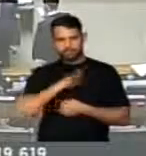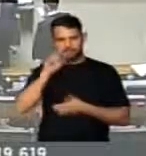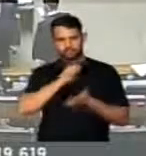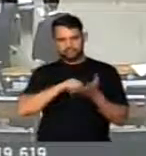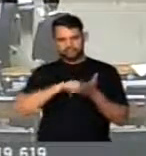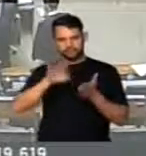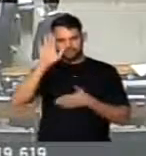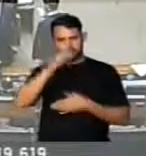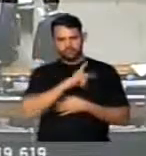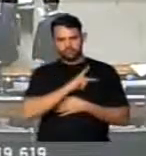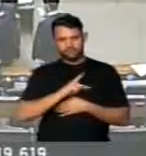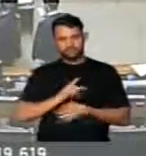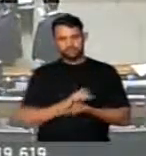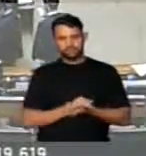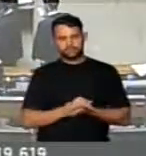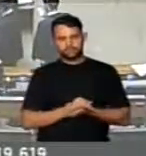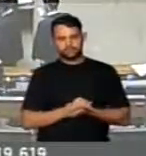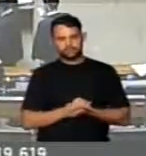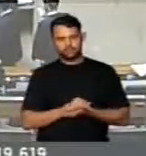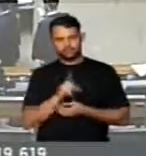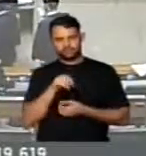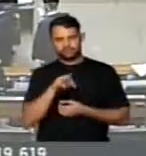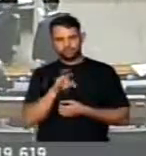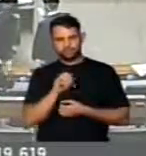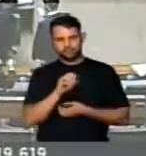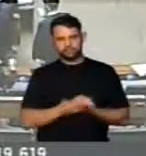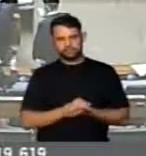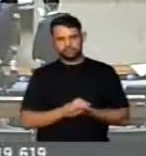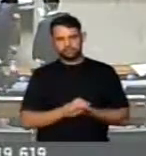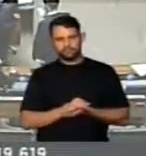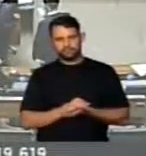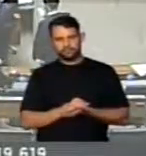Me escreve aí, presidente. Pompeu de Matos.